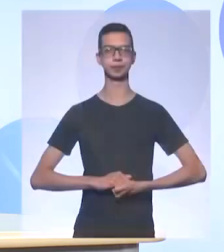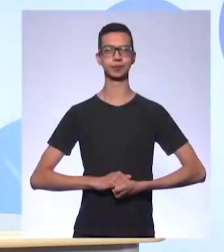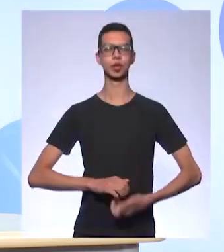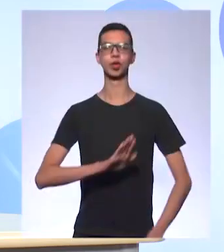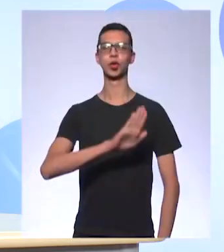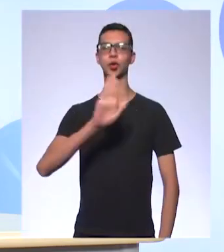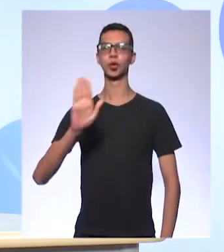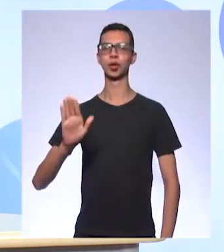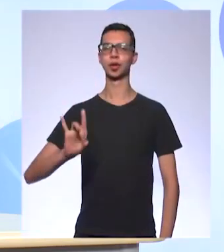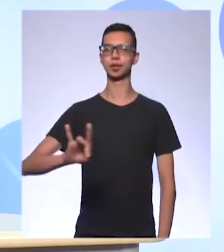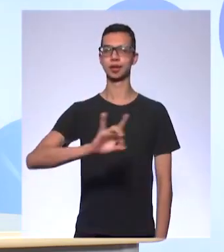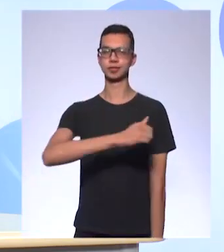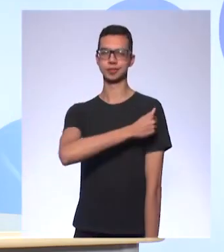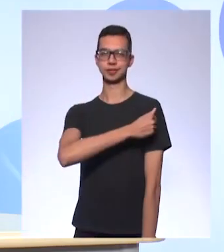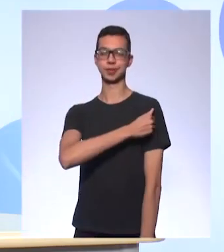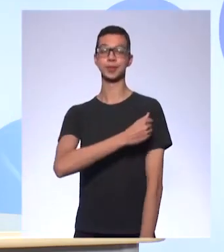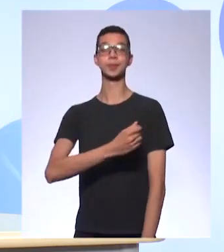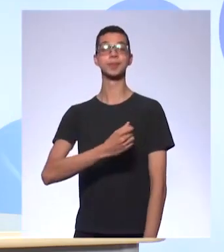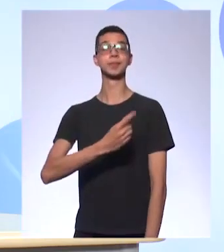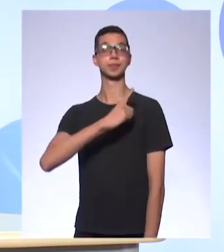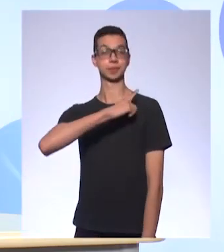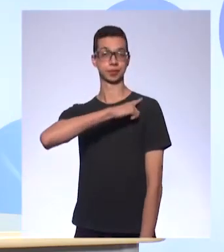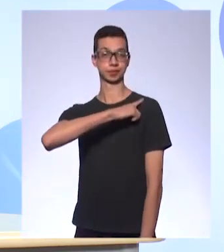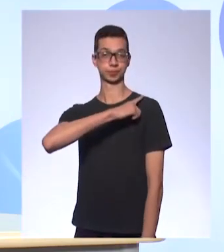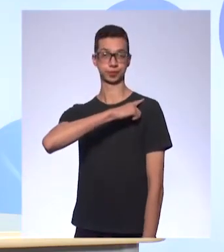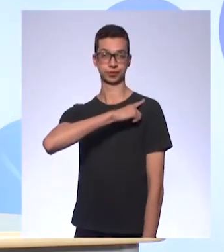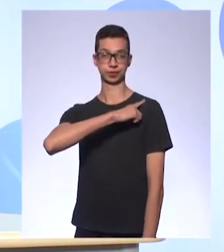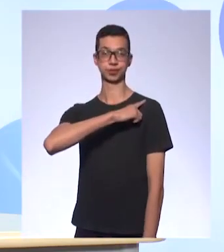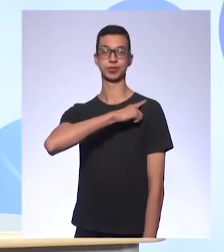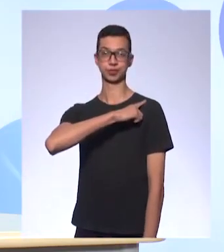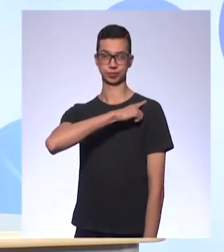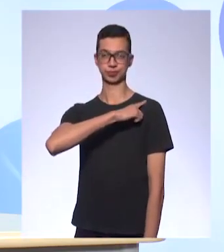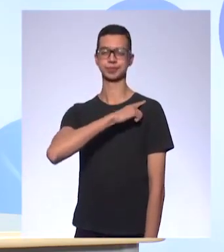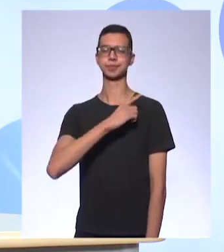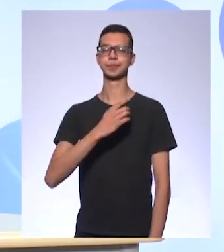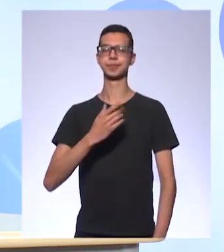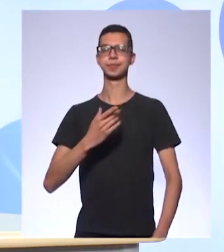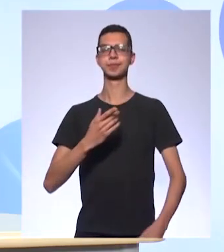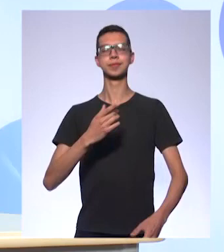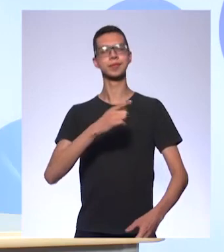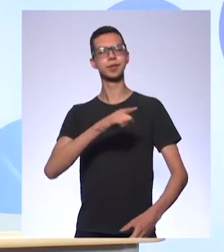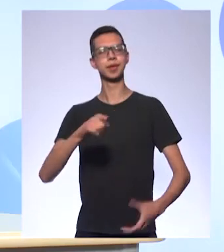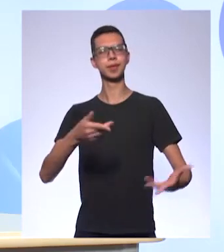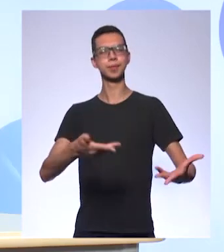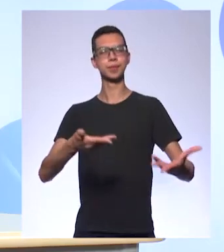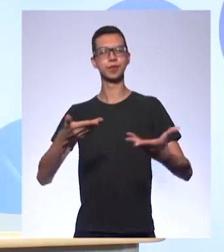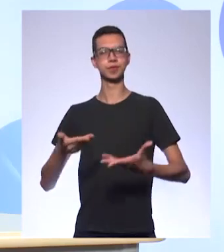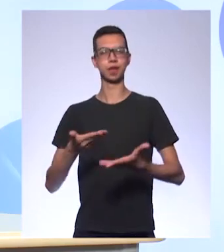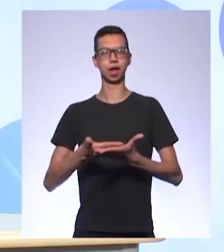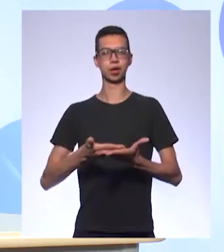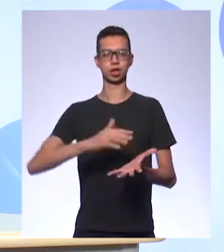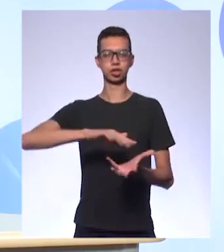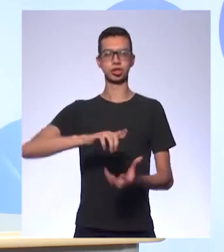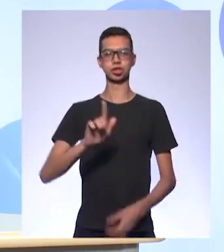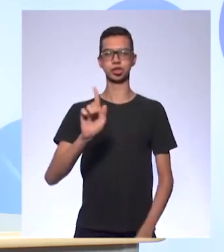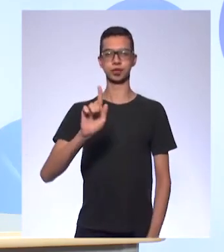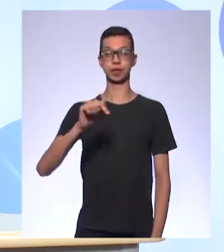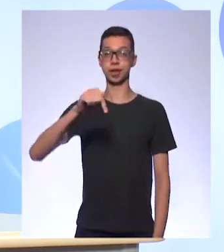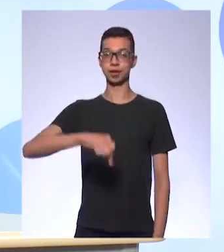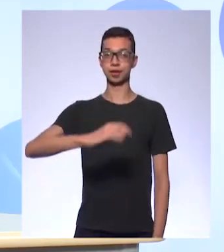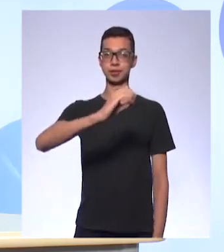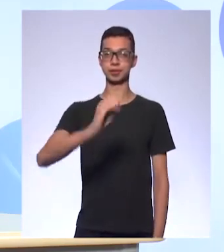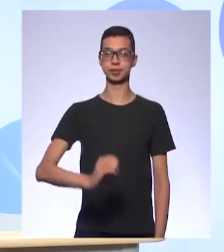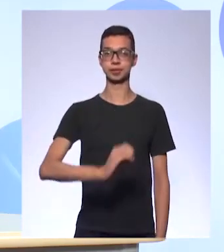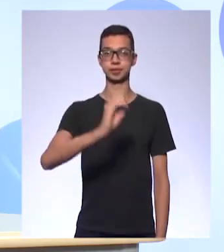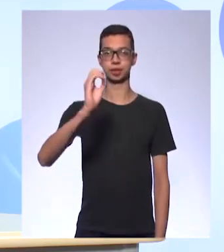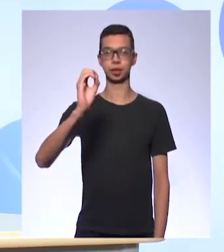Olá, estudantes da primeira série do ensino médio. Sejam bem-vindos a mais uma aula de geografia aqui no Centro de Mídias. Eu